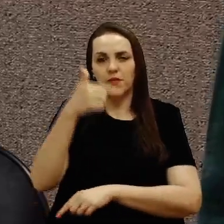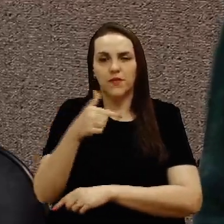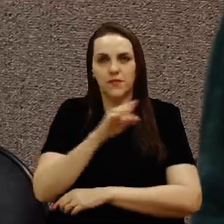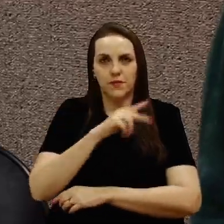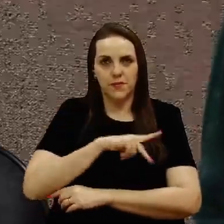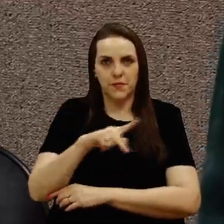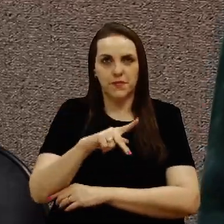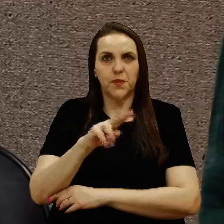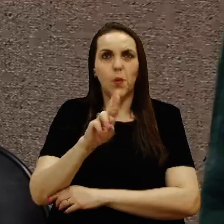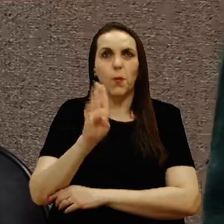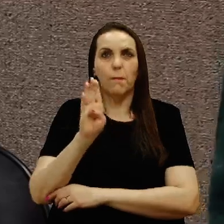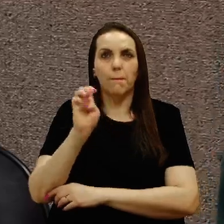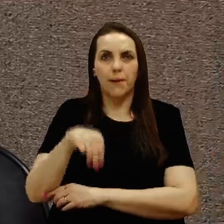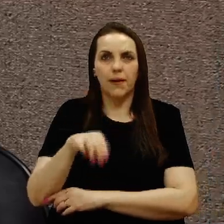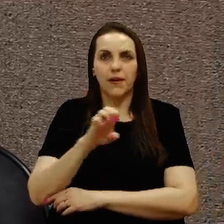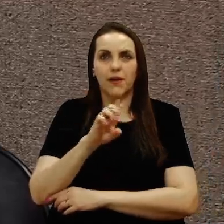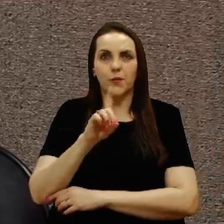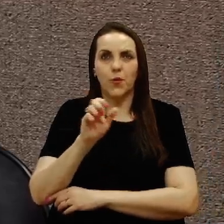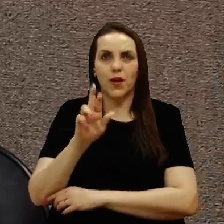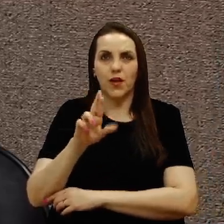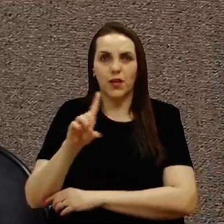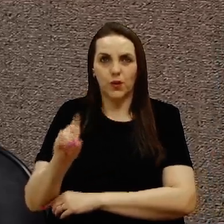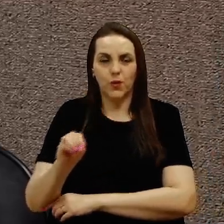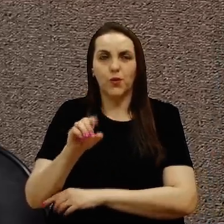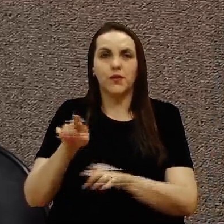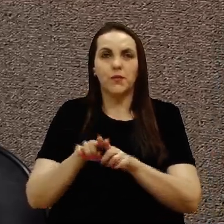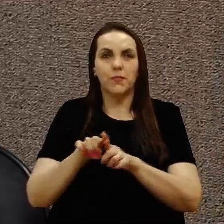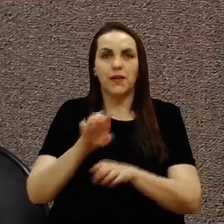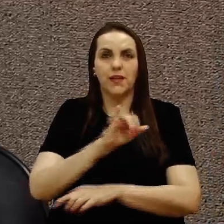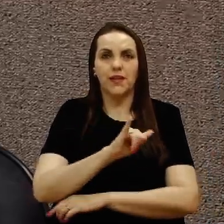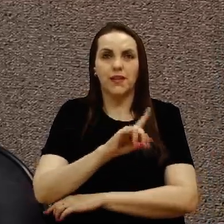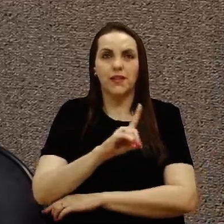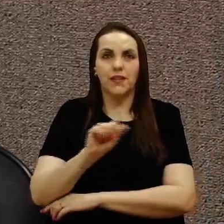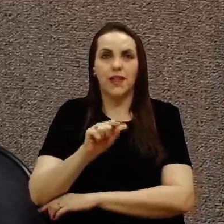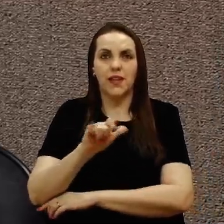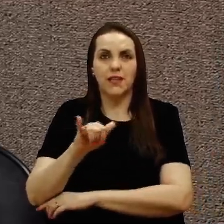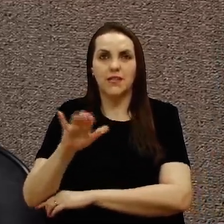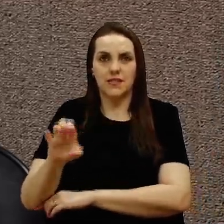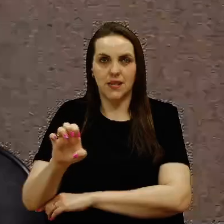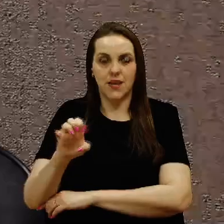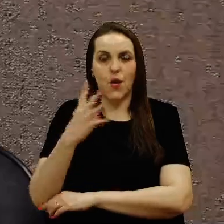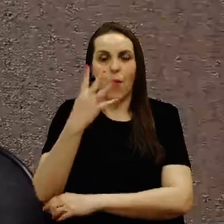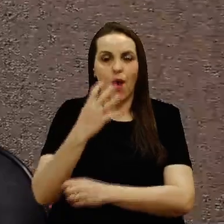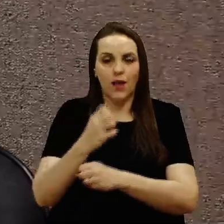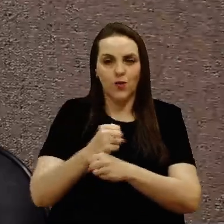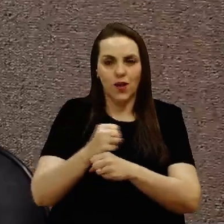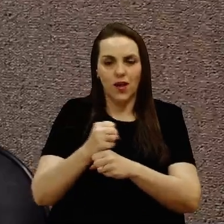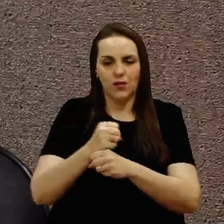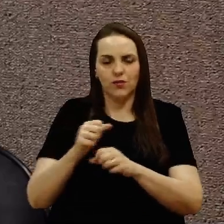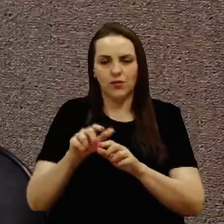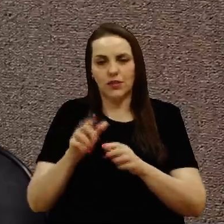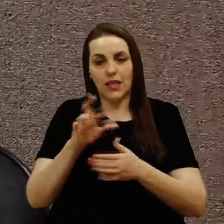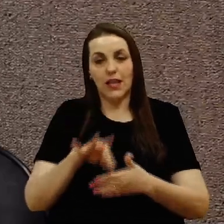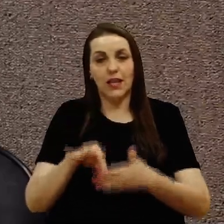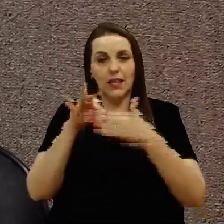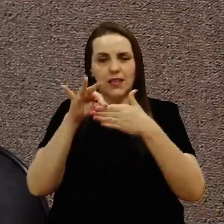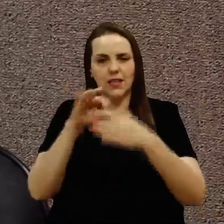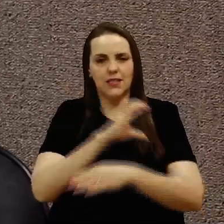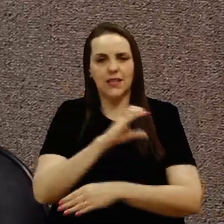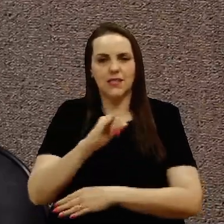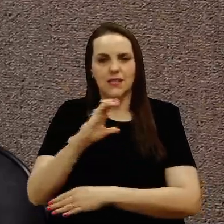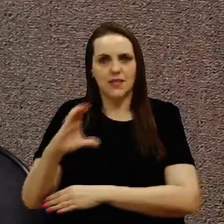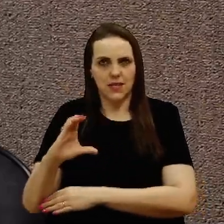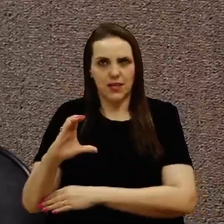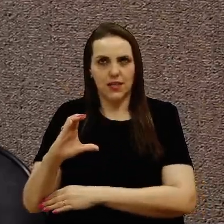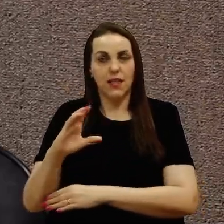Michelin e a nossa querida Idalice Mancini, que estiveram à frente da SIC nos últimos 4 anos. A SIC tem uma